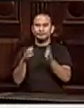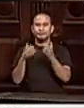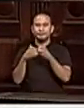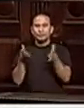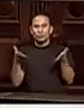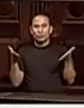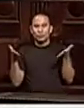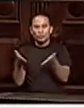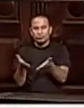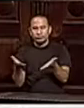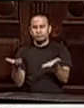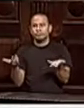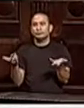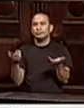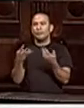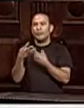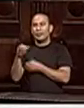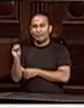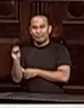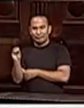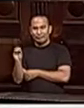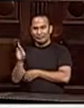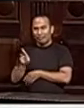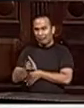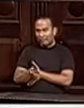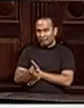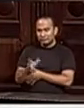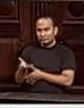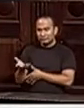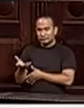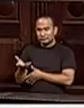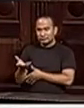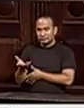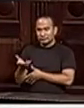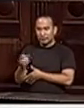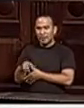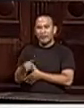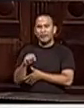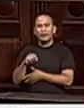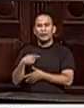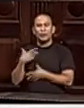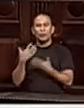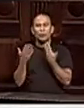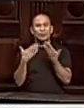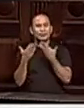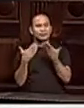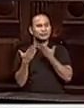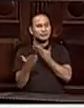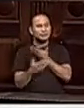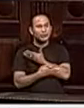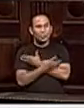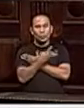é 3,40 reais, isso daí equivale a exatamente